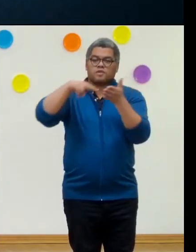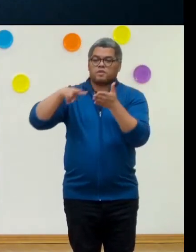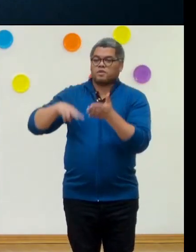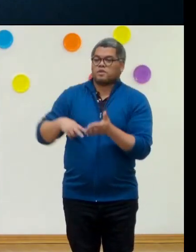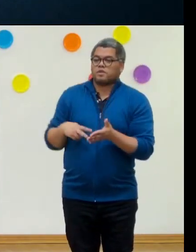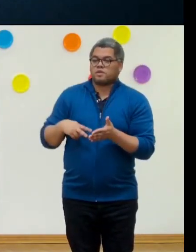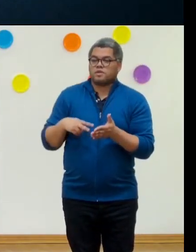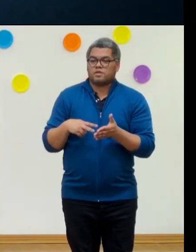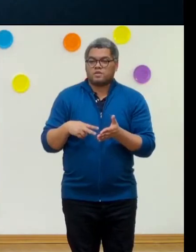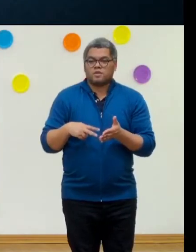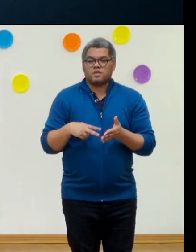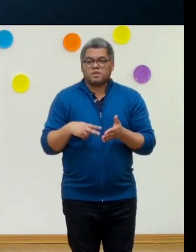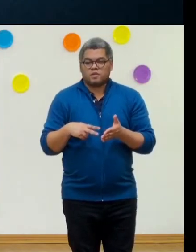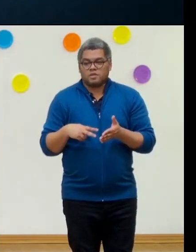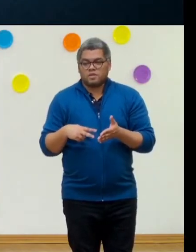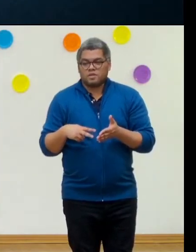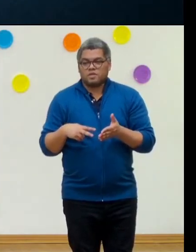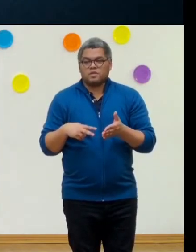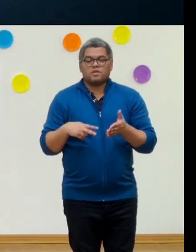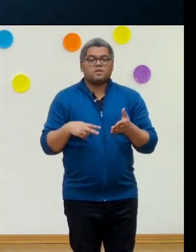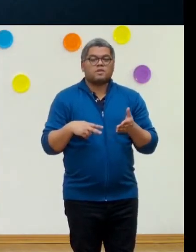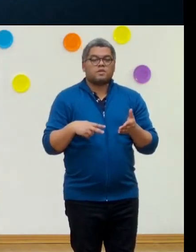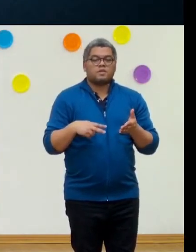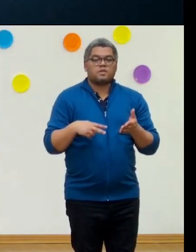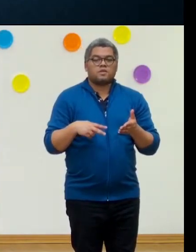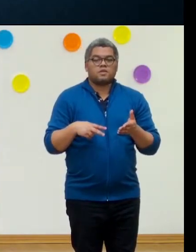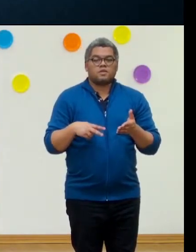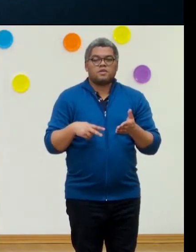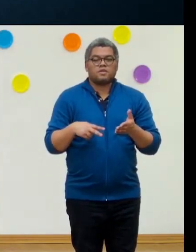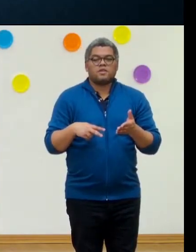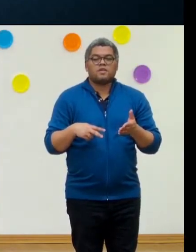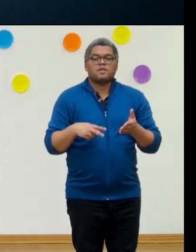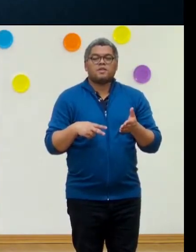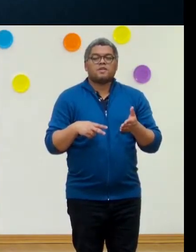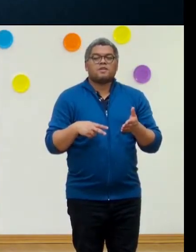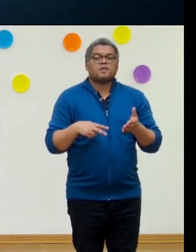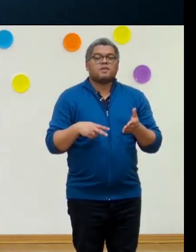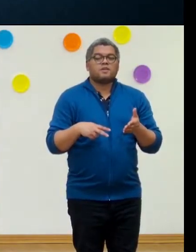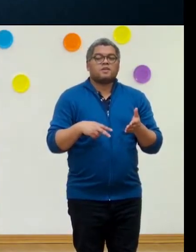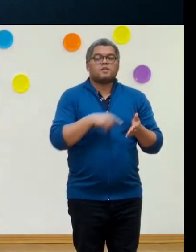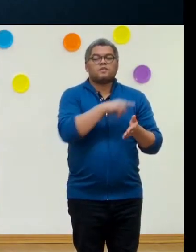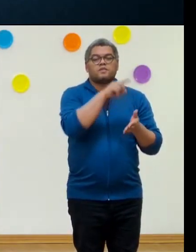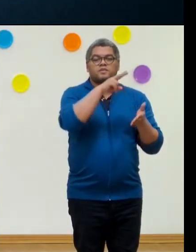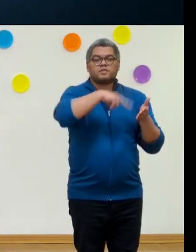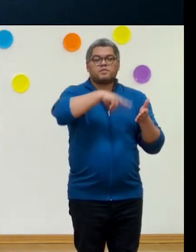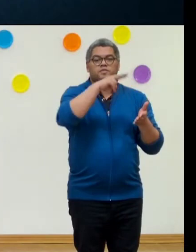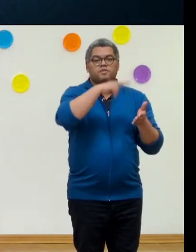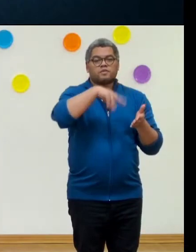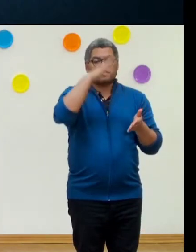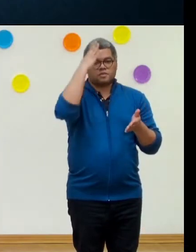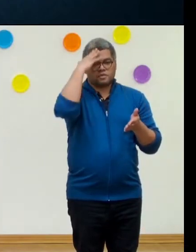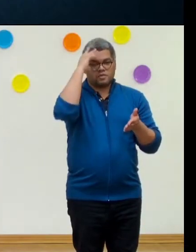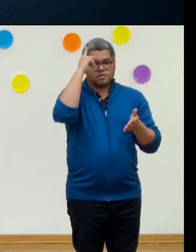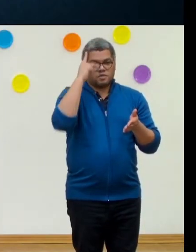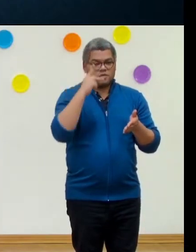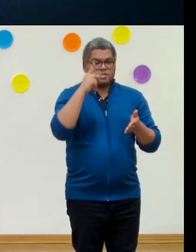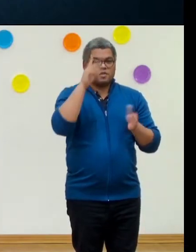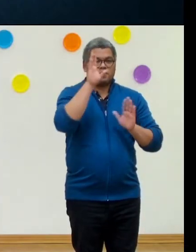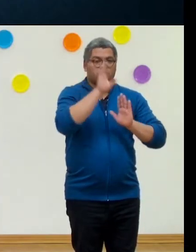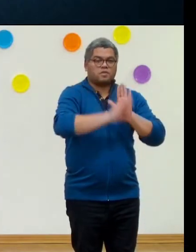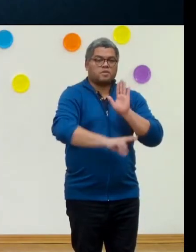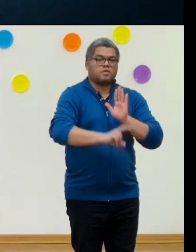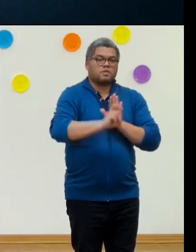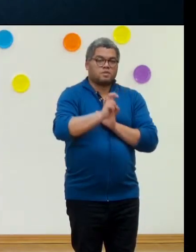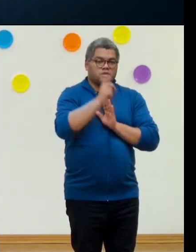aqui? Meu irmão, reverendo. Vocês vão ler Provérbios 5, vocês vão meditar juntos.